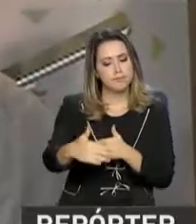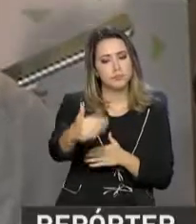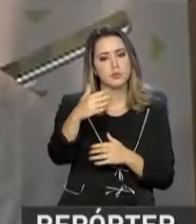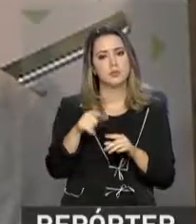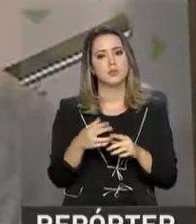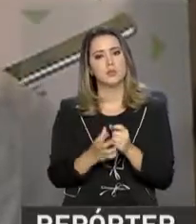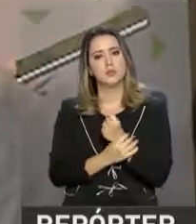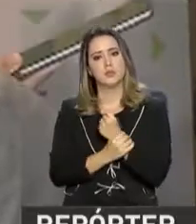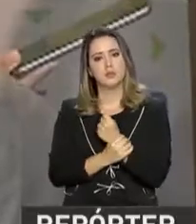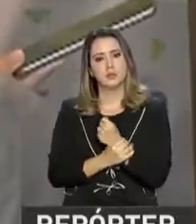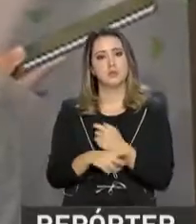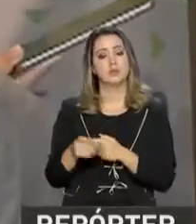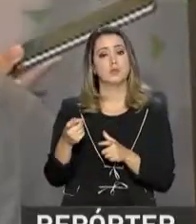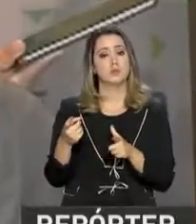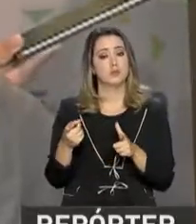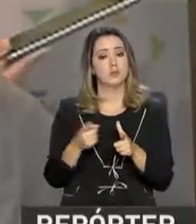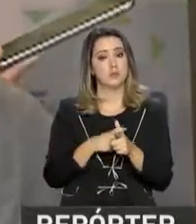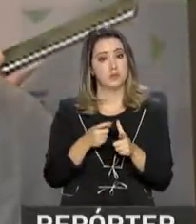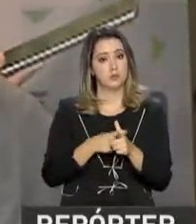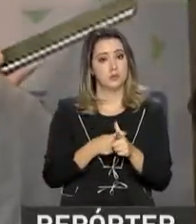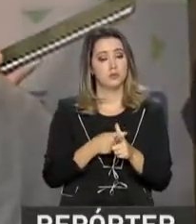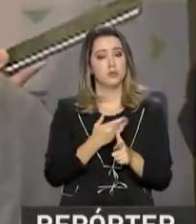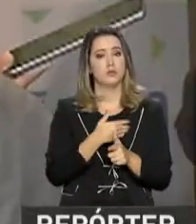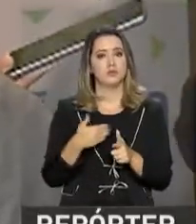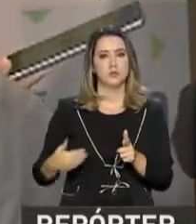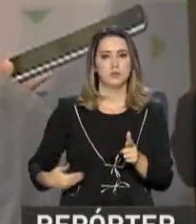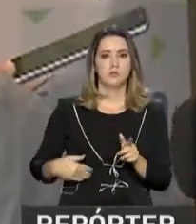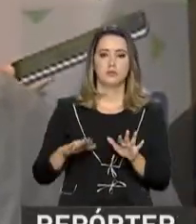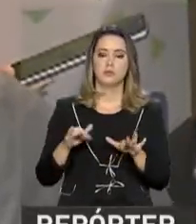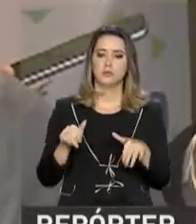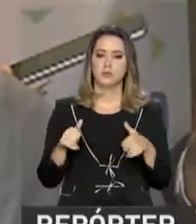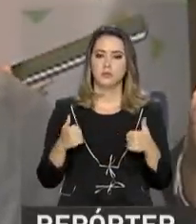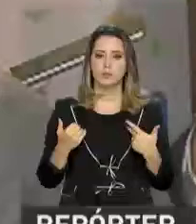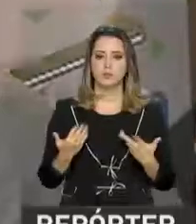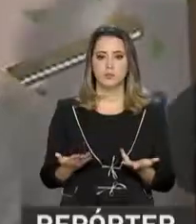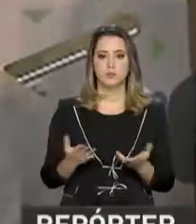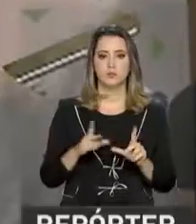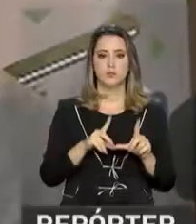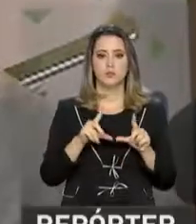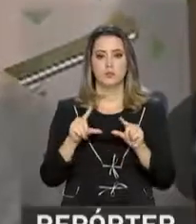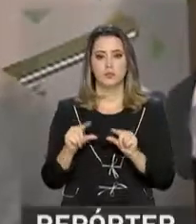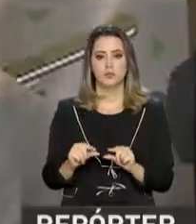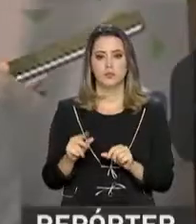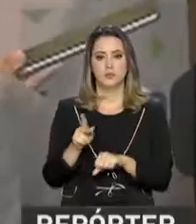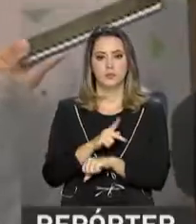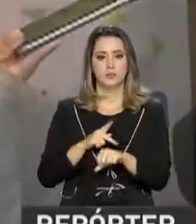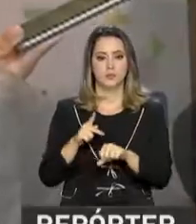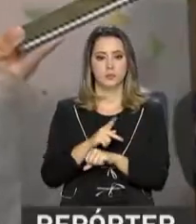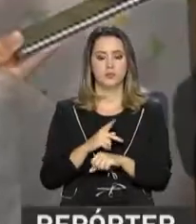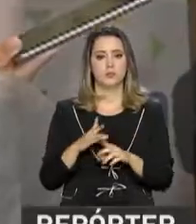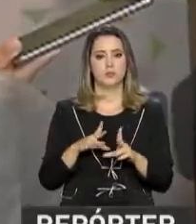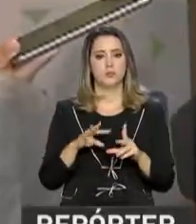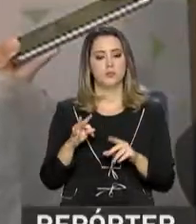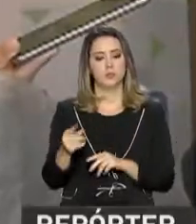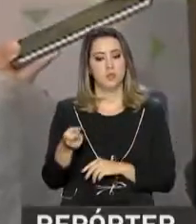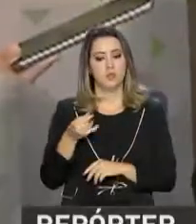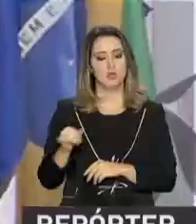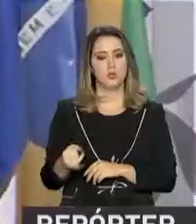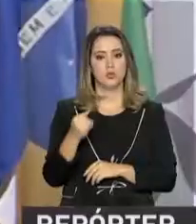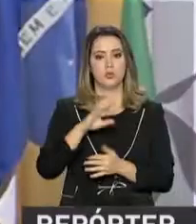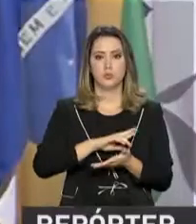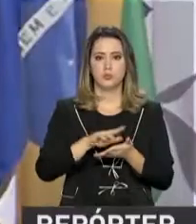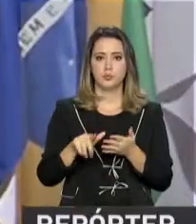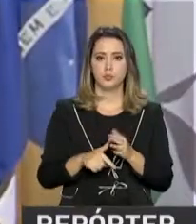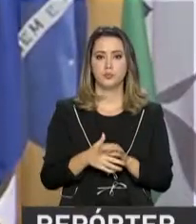sustentabilidade, segurança na dívida pública brasileira e, em consequência, caindo o risco país, caindo taxa de juros, etc.